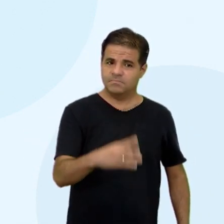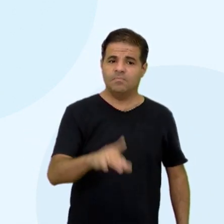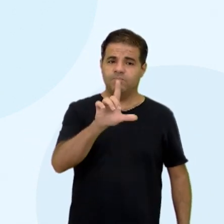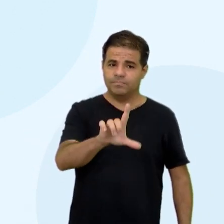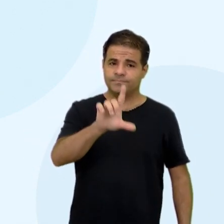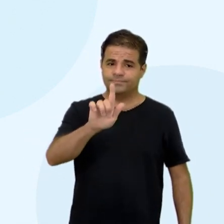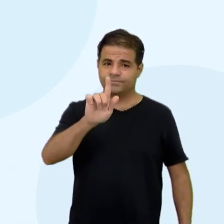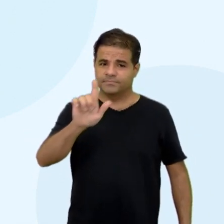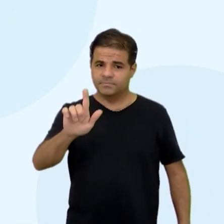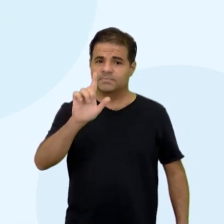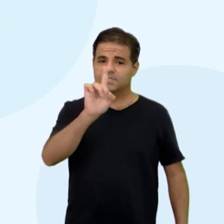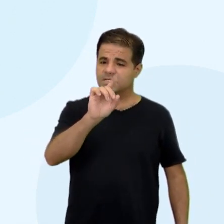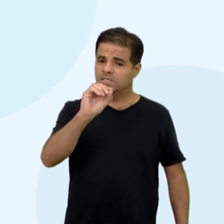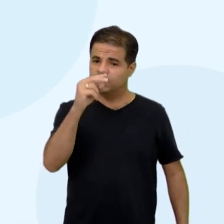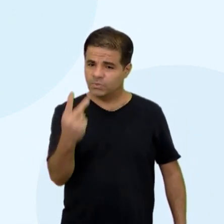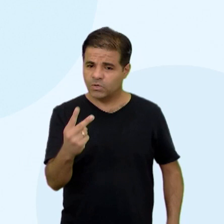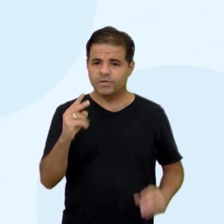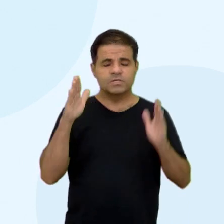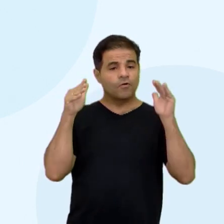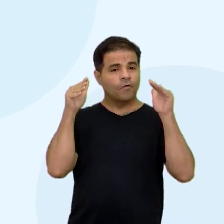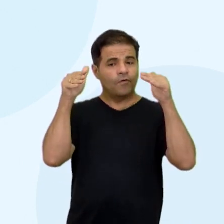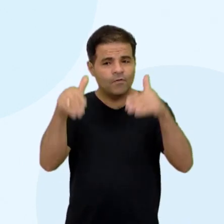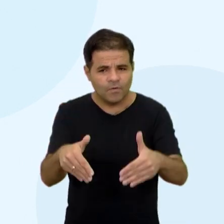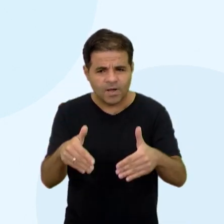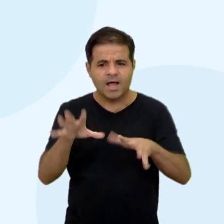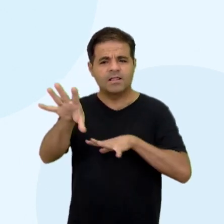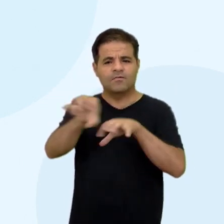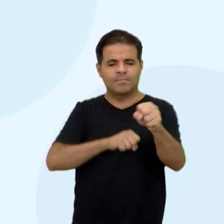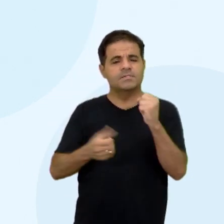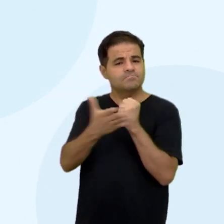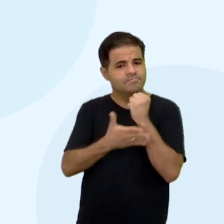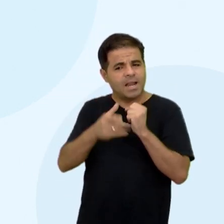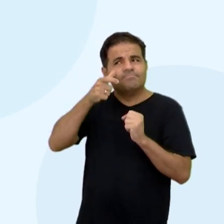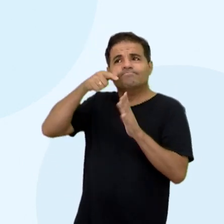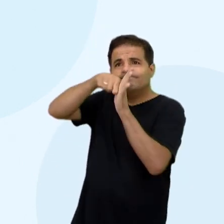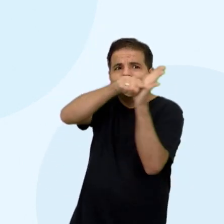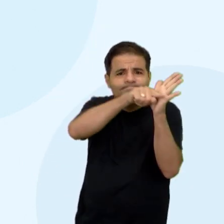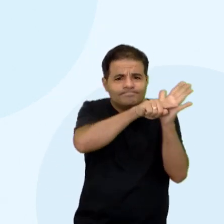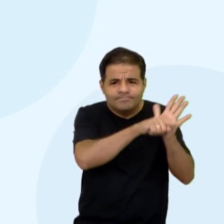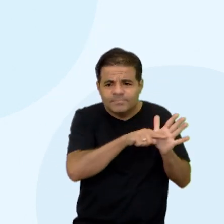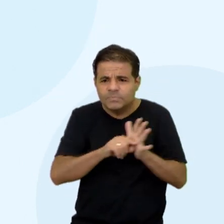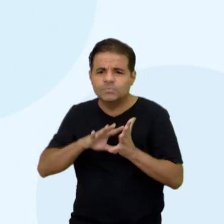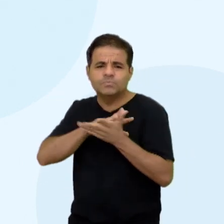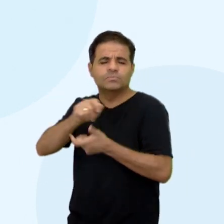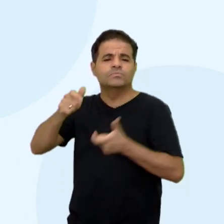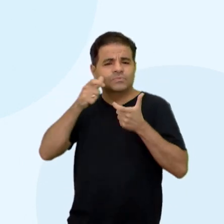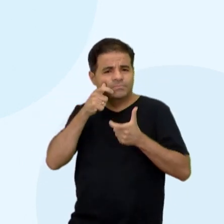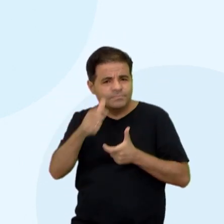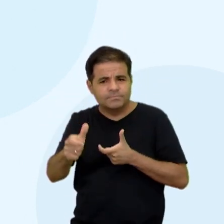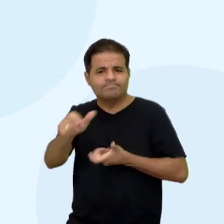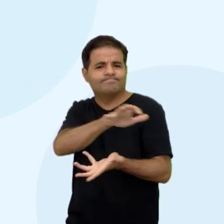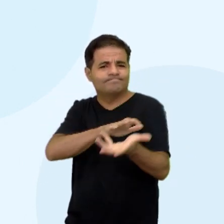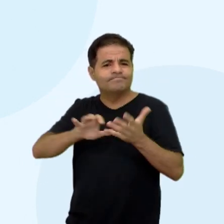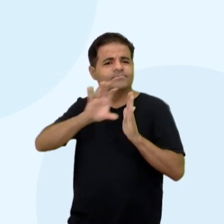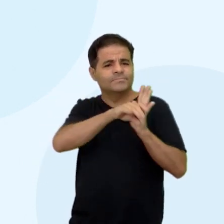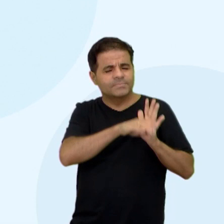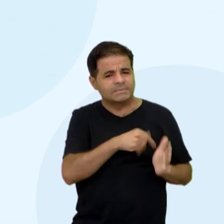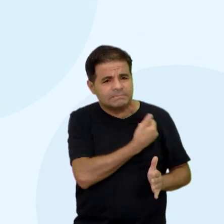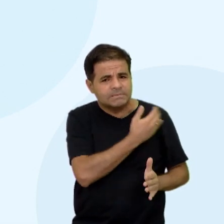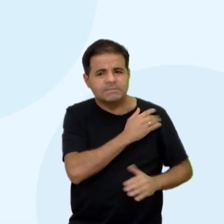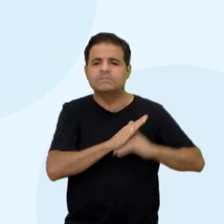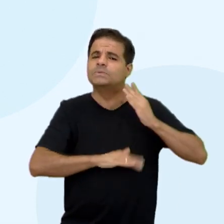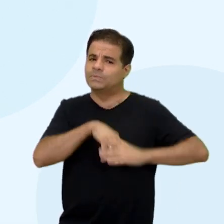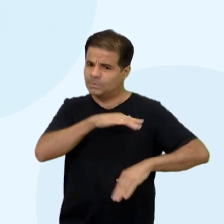102, focada na formação geral básica, analisando visão de mundo, conflito de interesse, preconceitos e